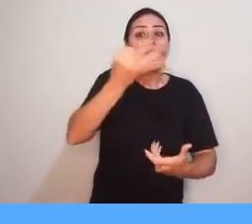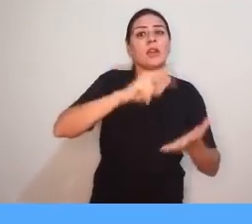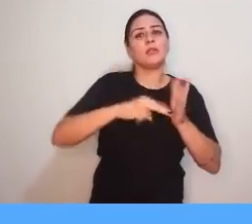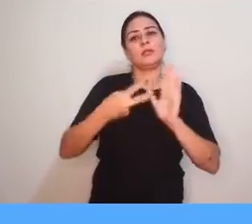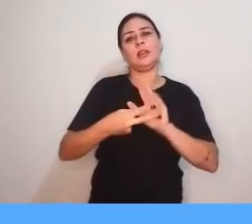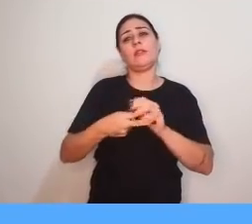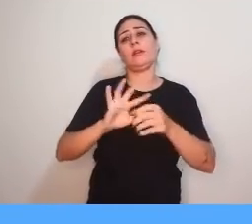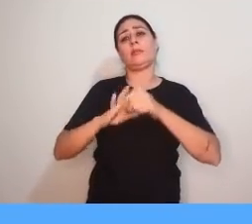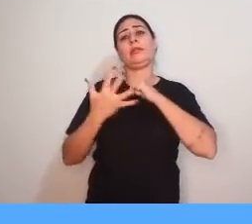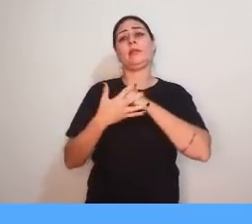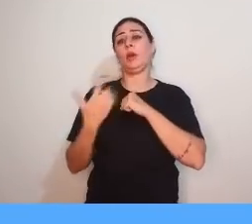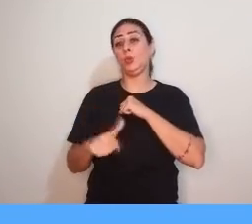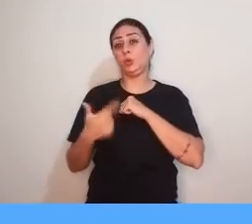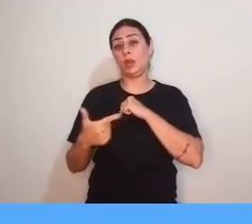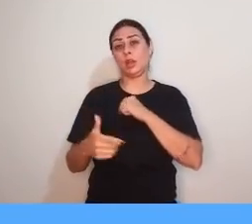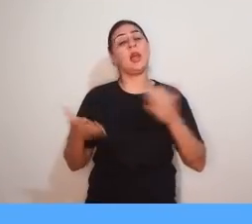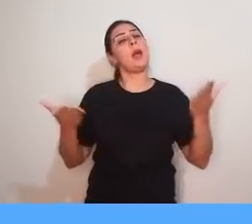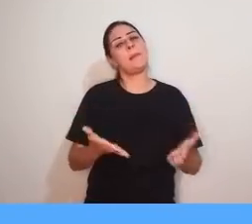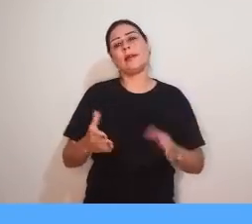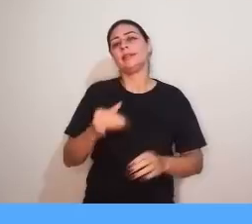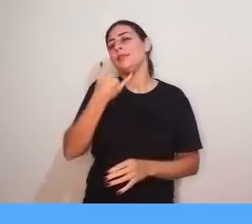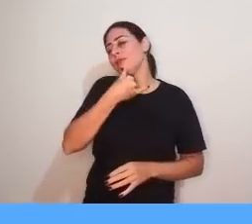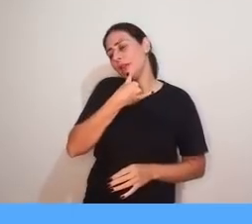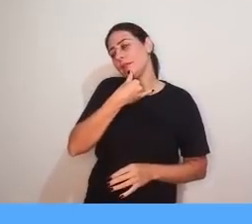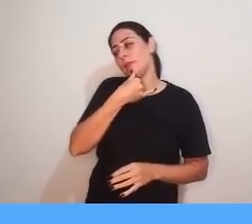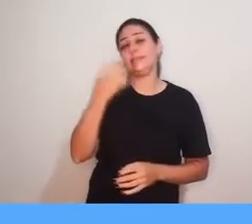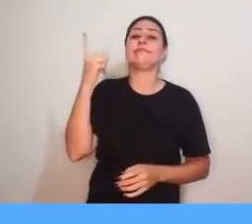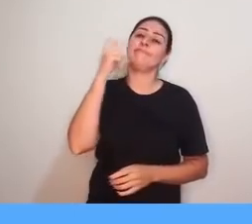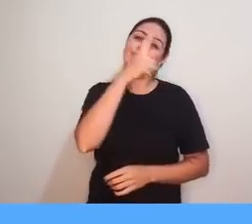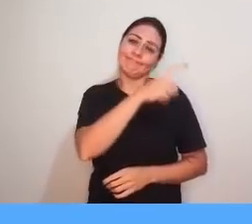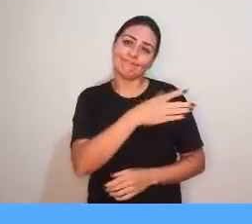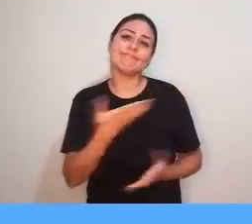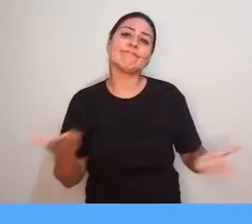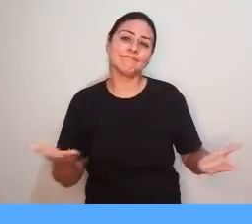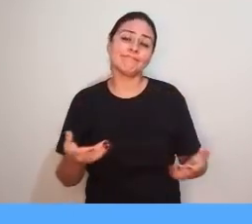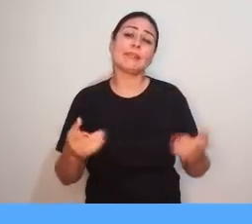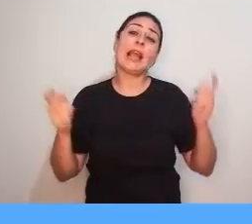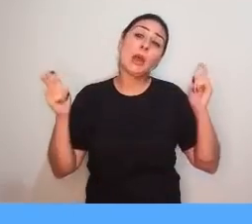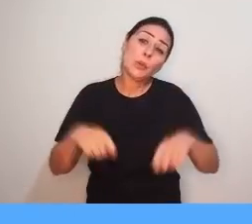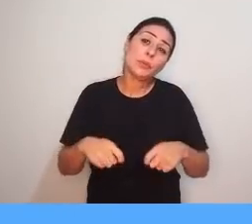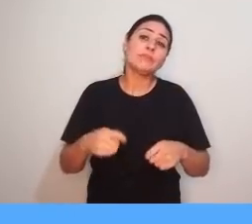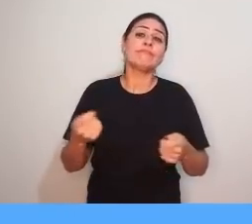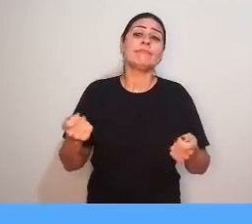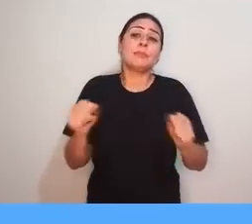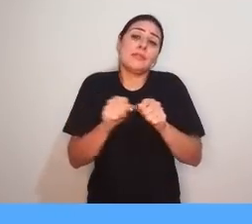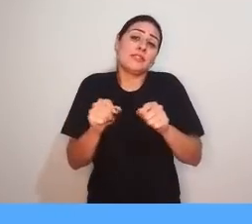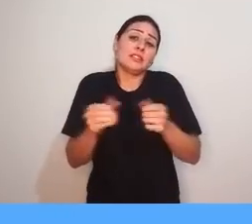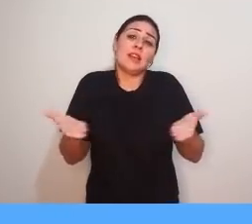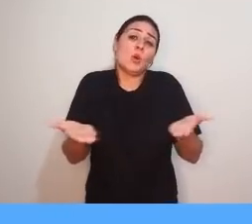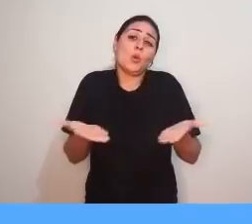Mas nós estamos longe dessa realidade. Então, do que temos, o que dá para fazer? Esse é o leque de possibilidades que a gente tem